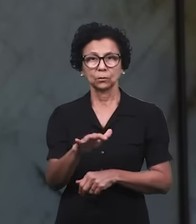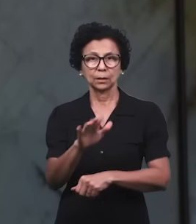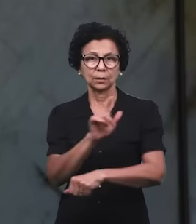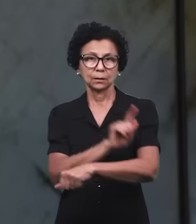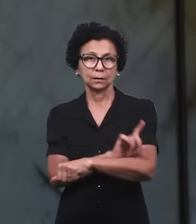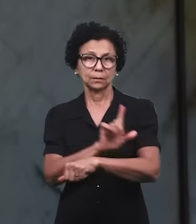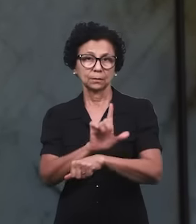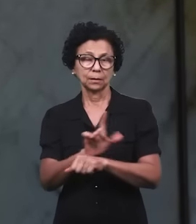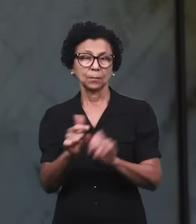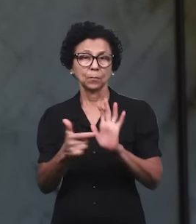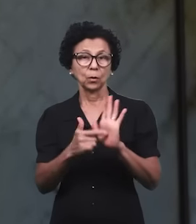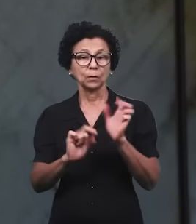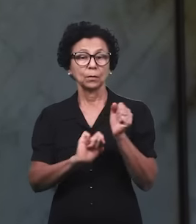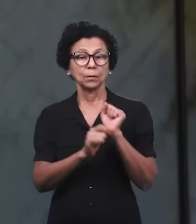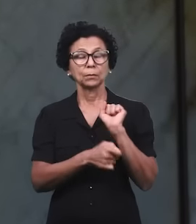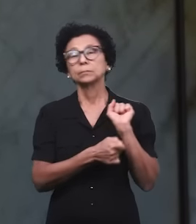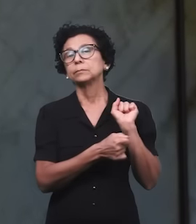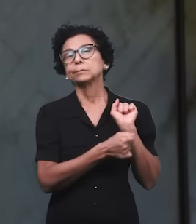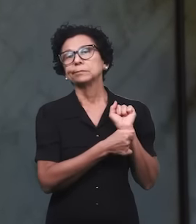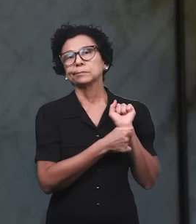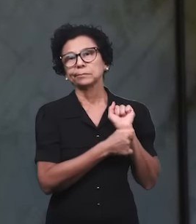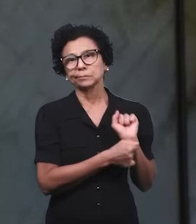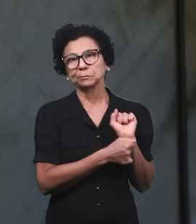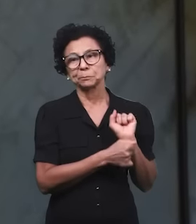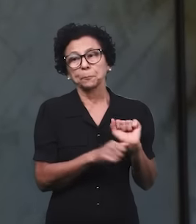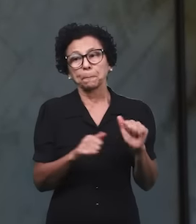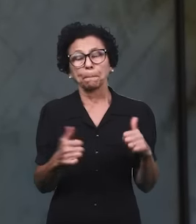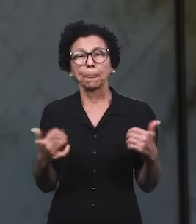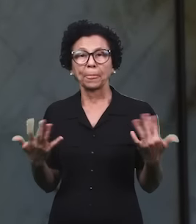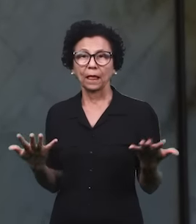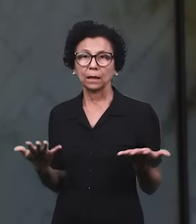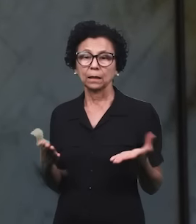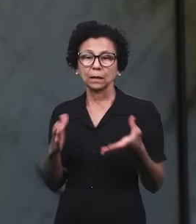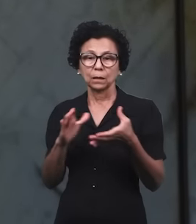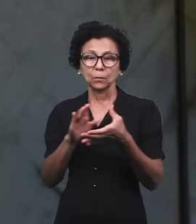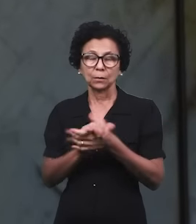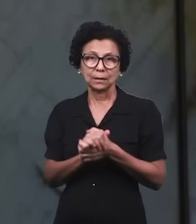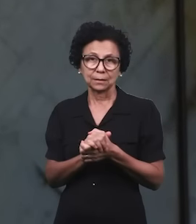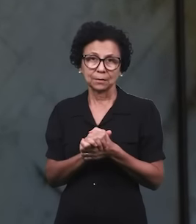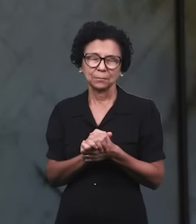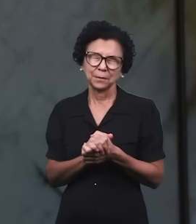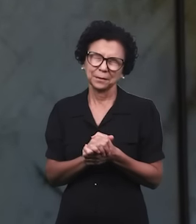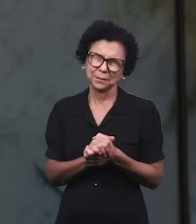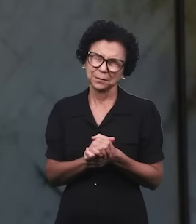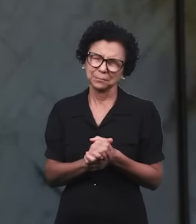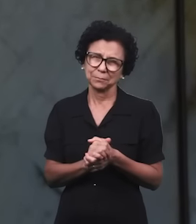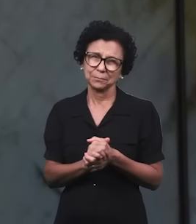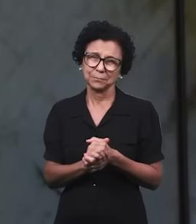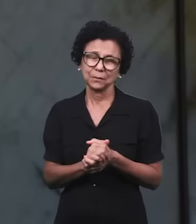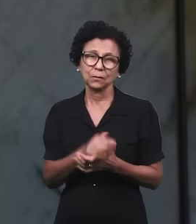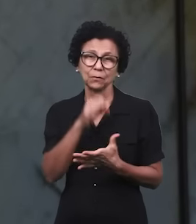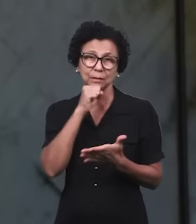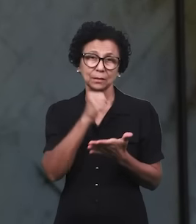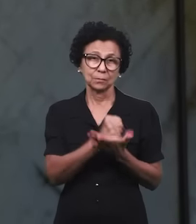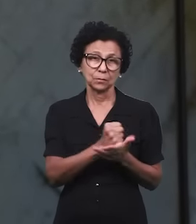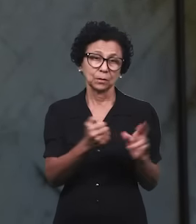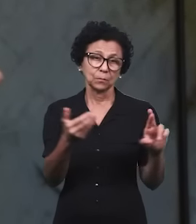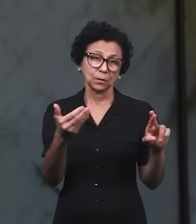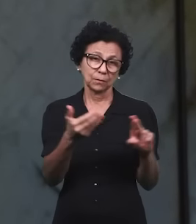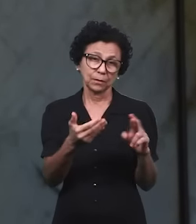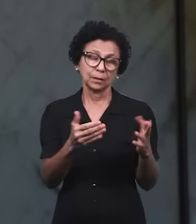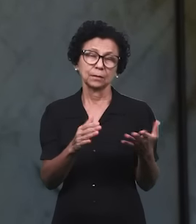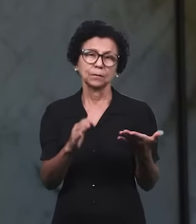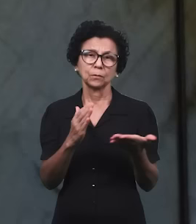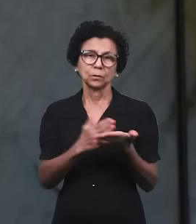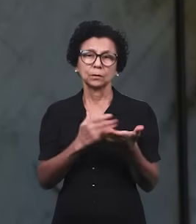sendo revelado aqui. Portanto, o casamento, como dissemos, tem muitas referências no Velho Testamento. Cantares